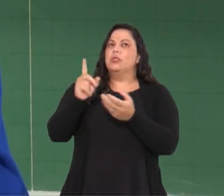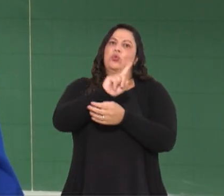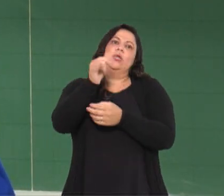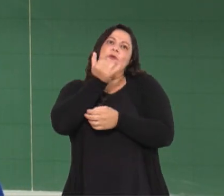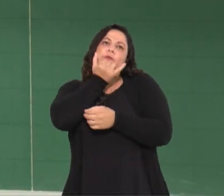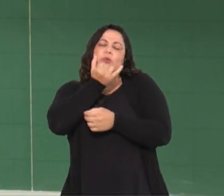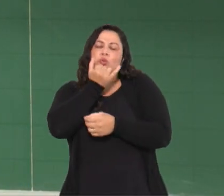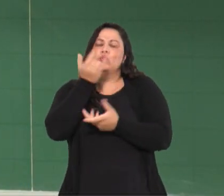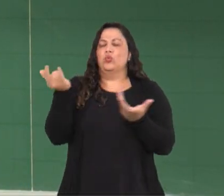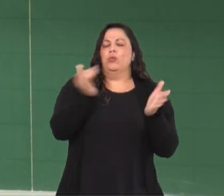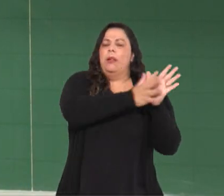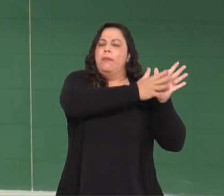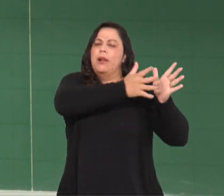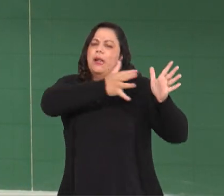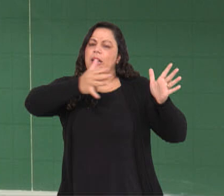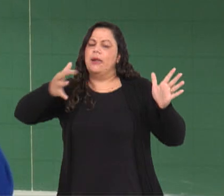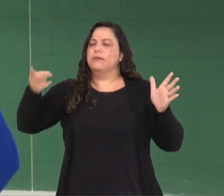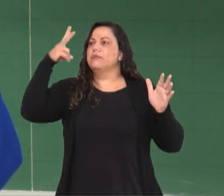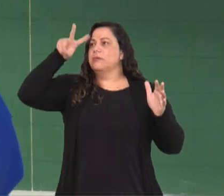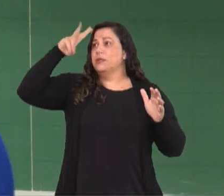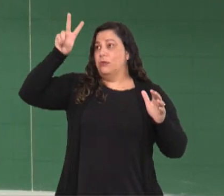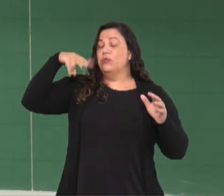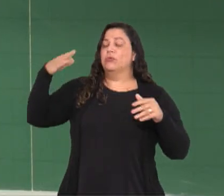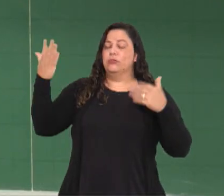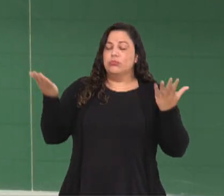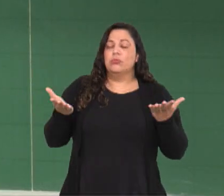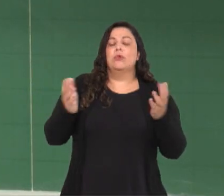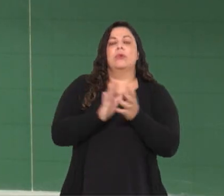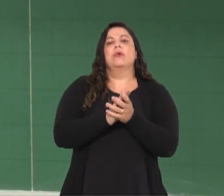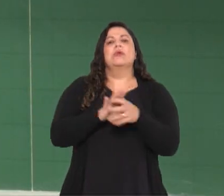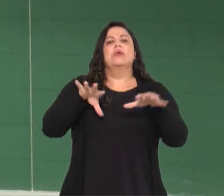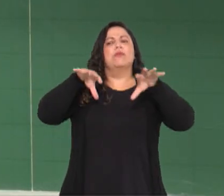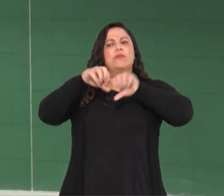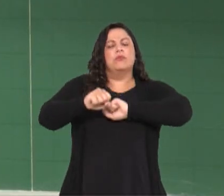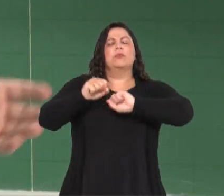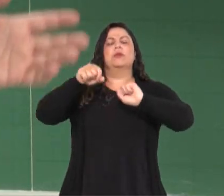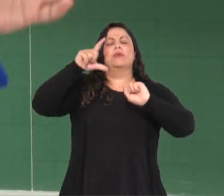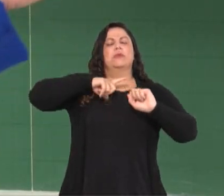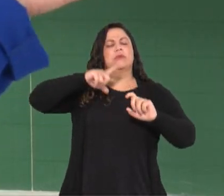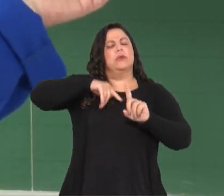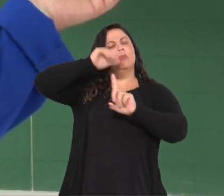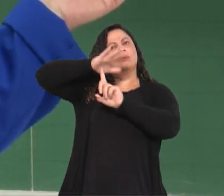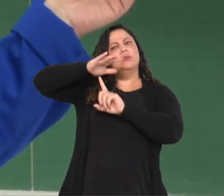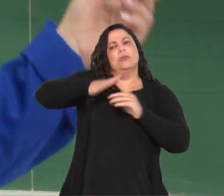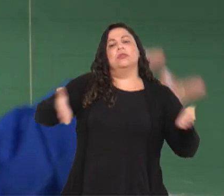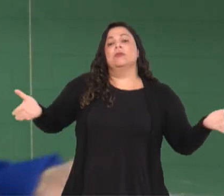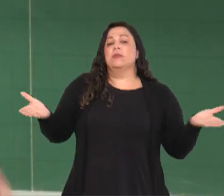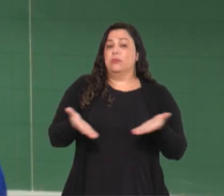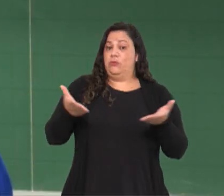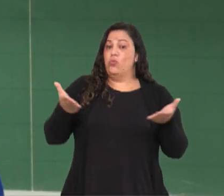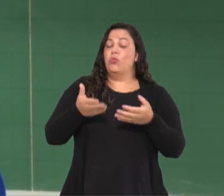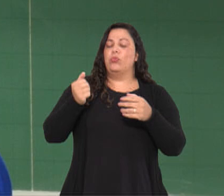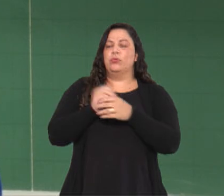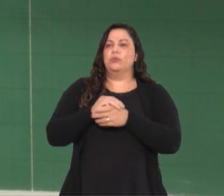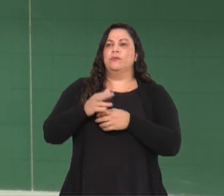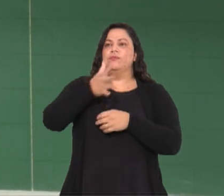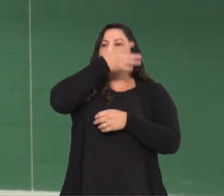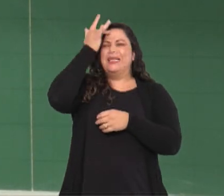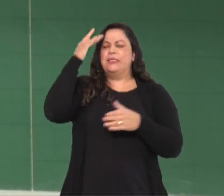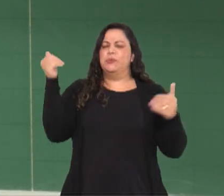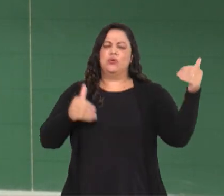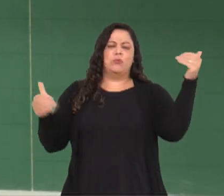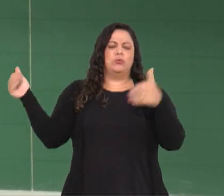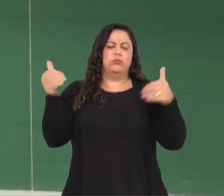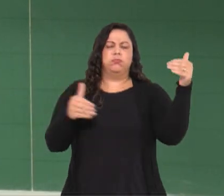ao longo do período histórico aí, que formaram o que nós temos como Paraná hoje, e a imigração também, que foi muito